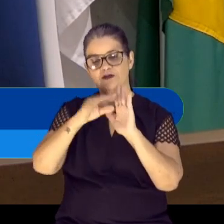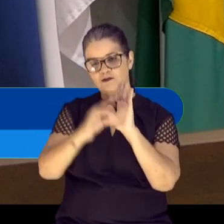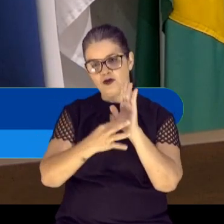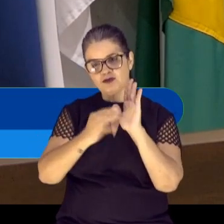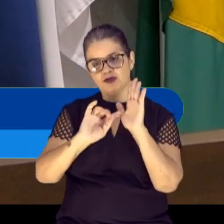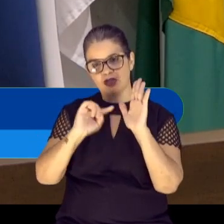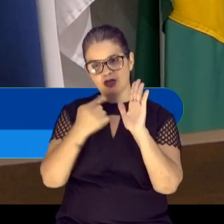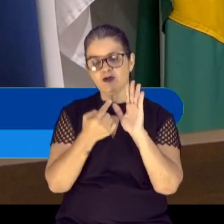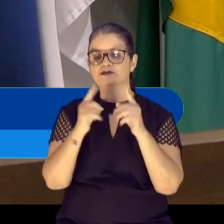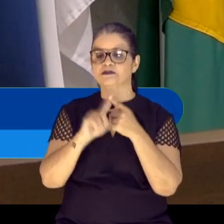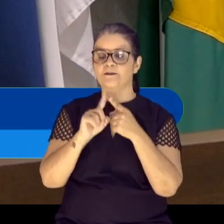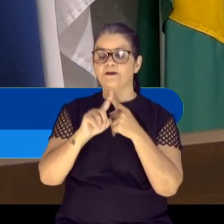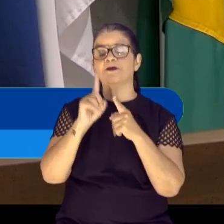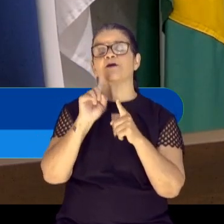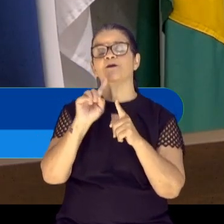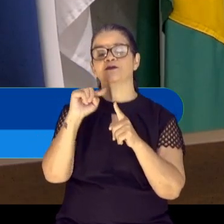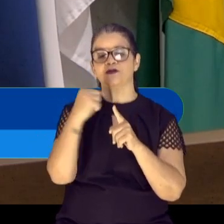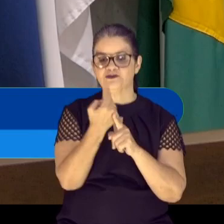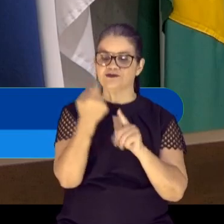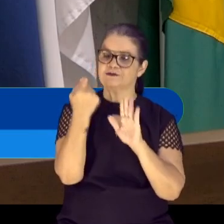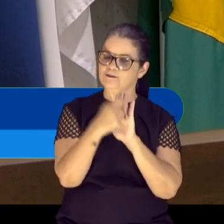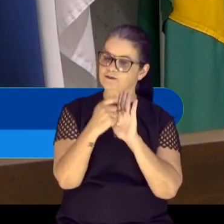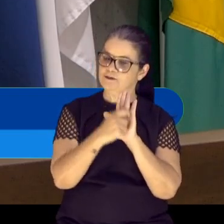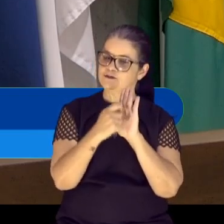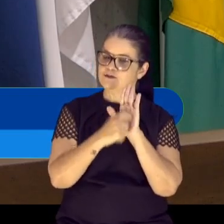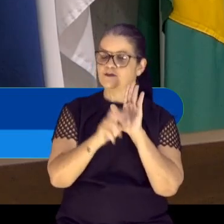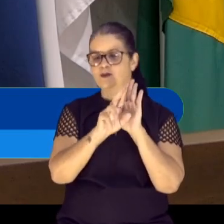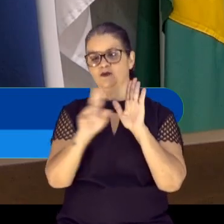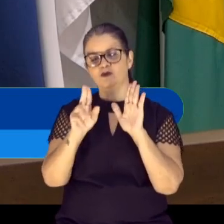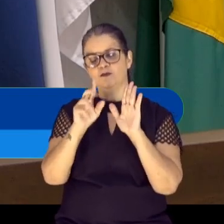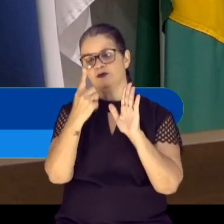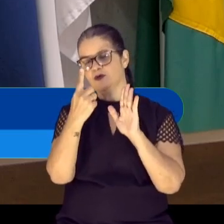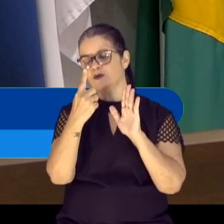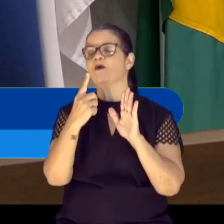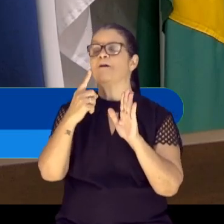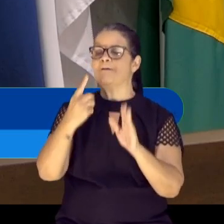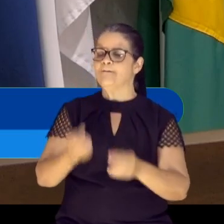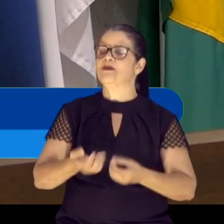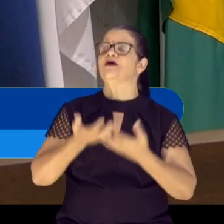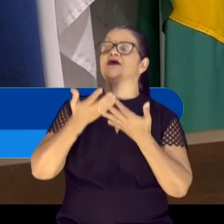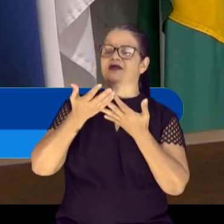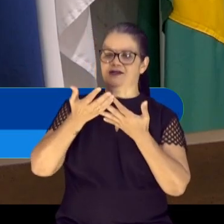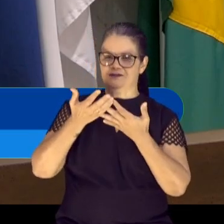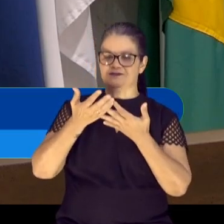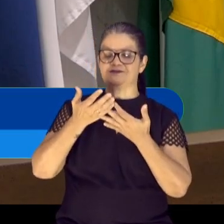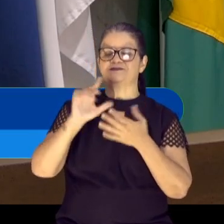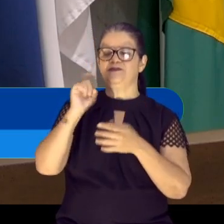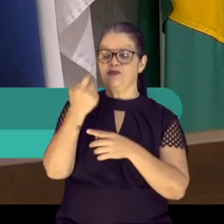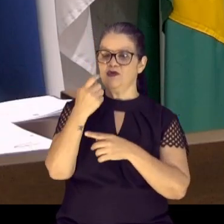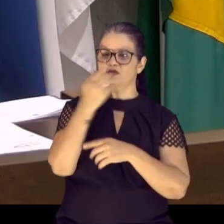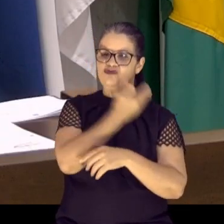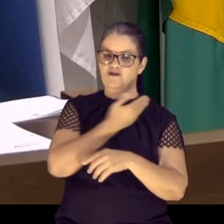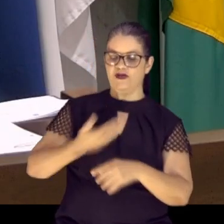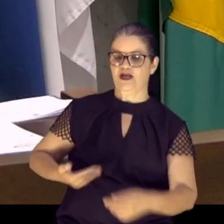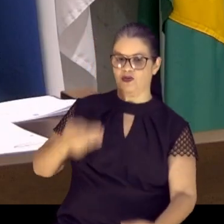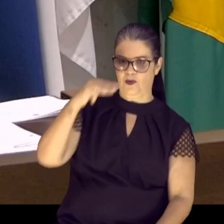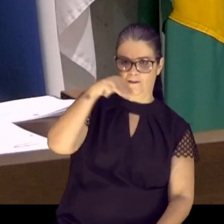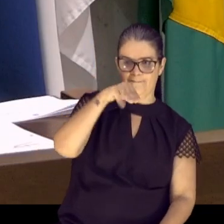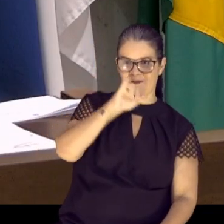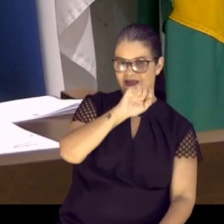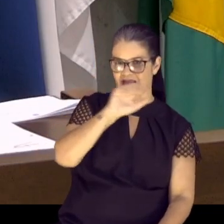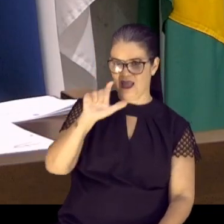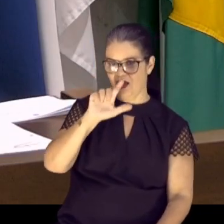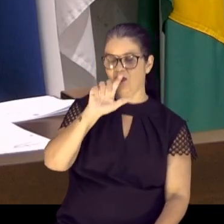também, onde a gente escreve o nome de uma das maiores inspirações do PSB, o ex-governador Miguel Arraes, no livro dos heróis